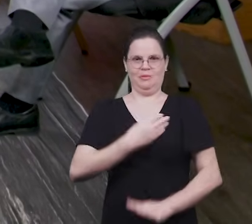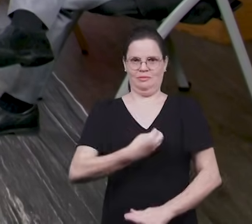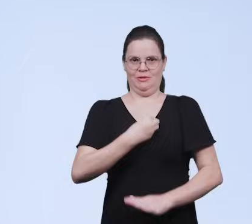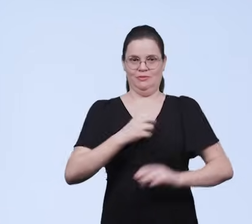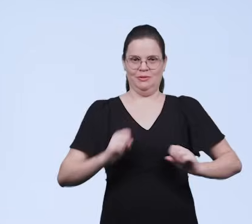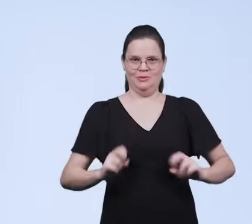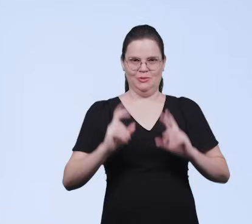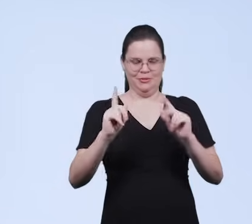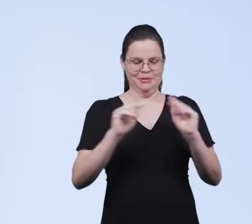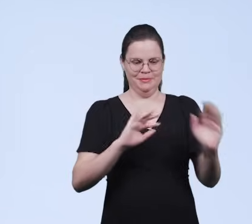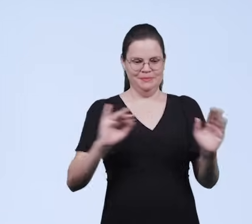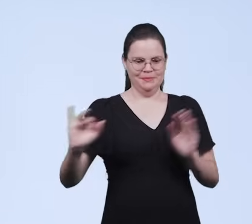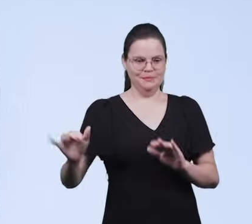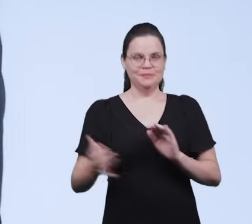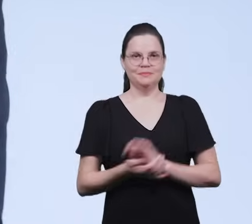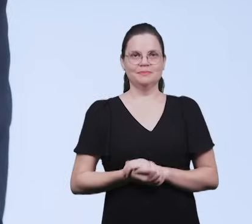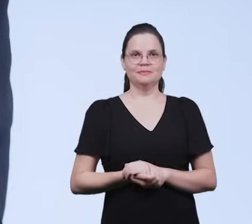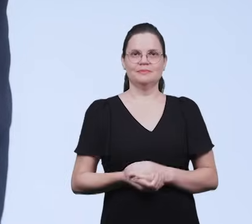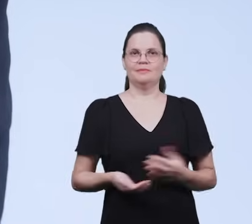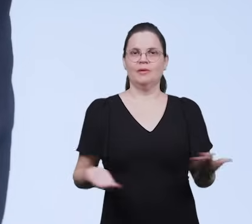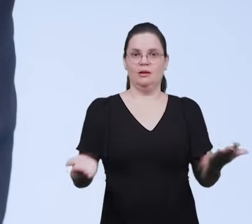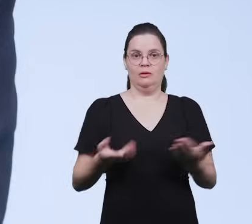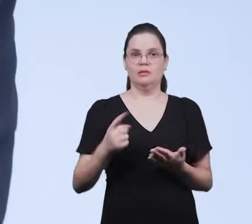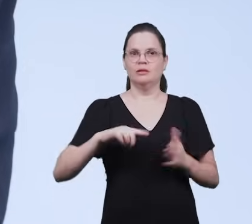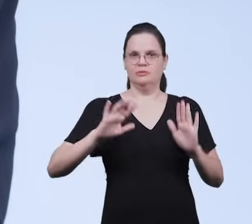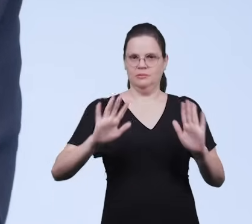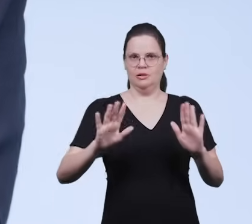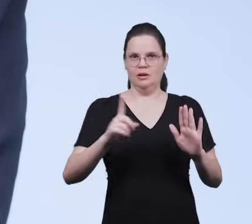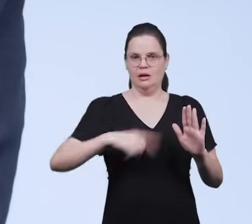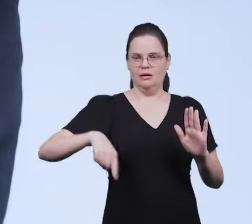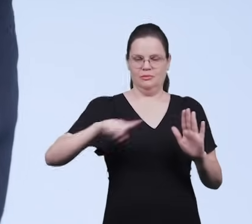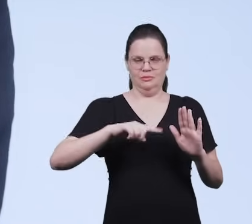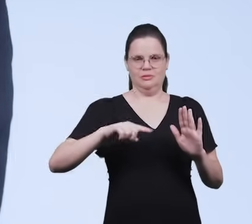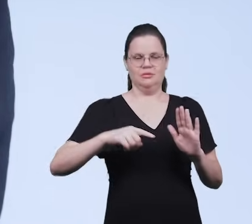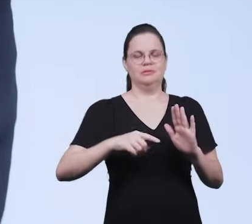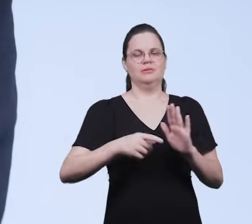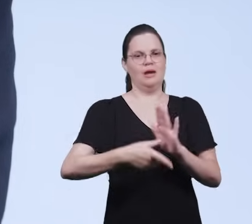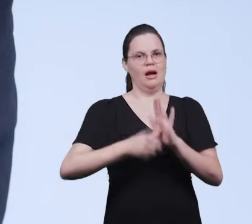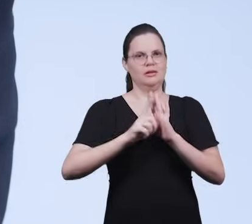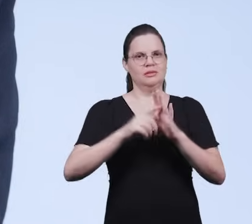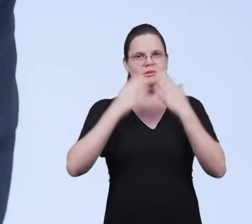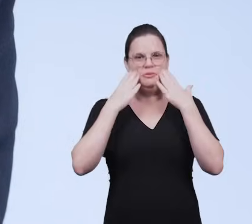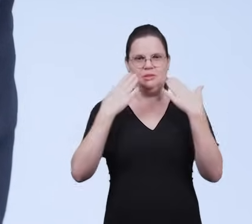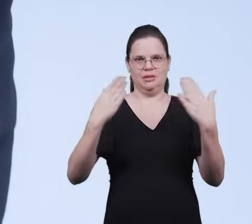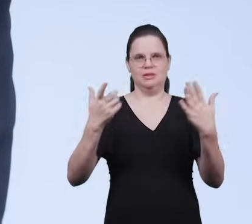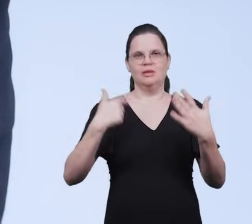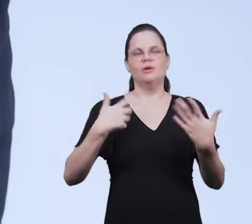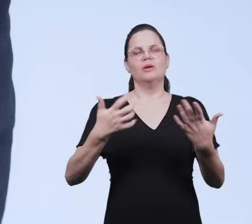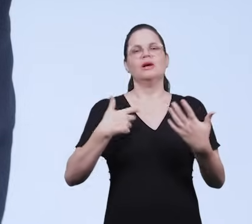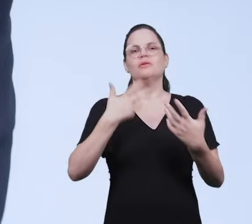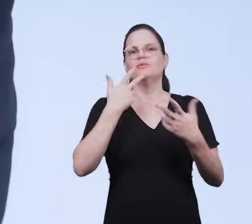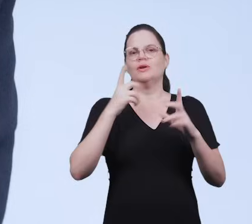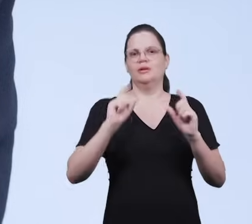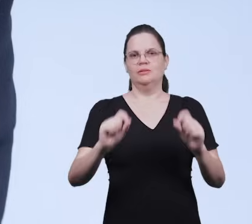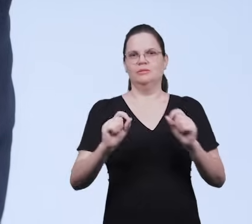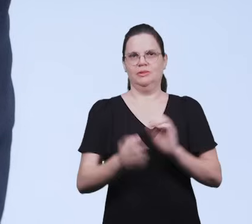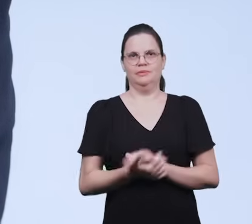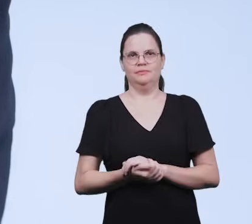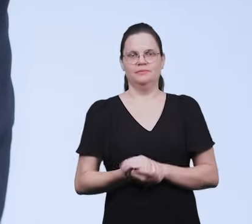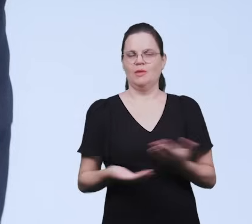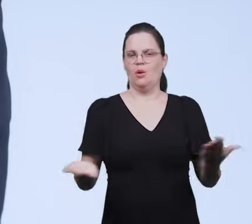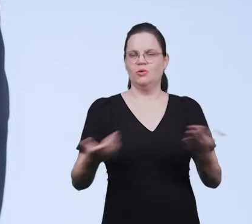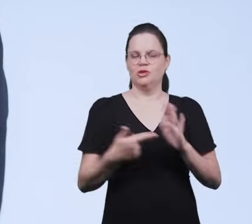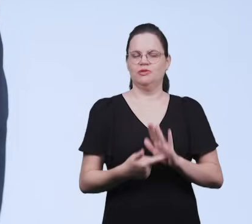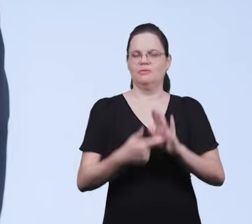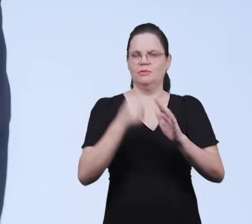tá bom? Muito bem, a gente vai começar, e antes de apresentar os pastores que estão aqui, eu quero dizer o seguinte: hoje nós vamos fazer um negócio